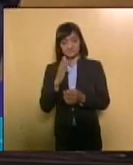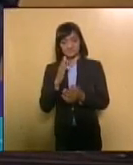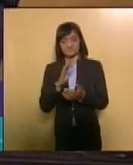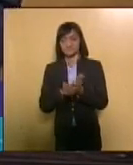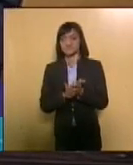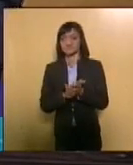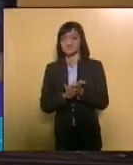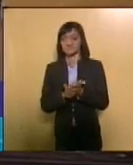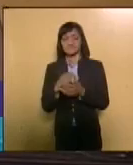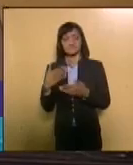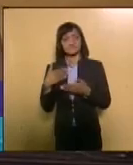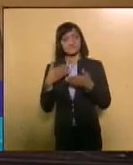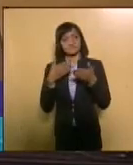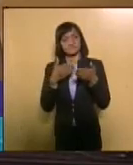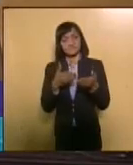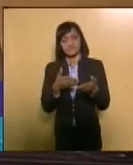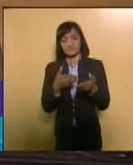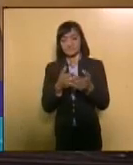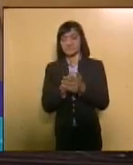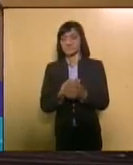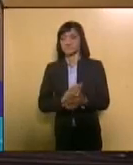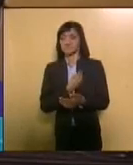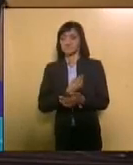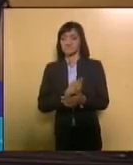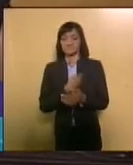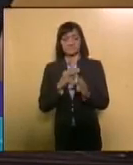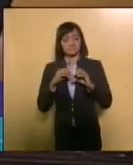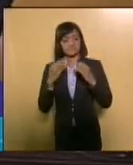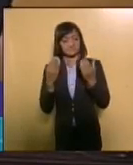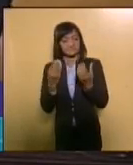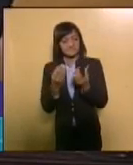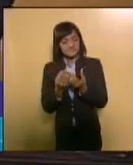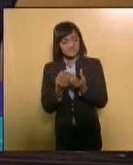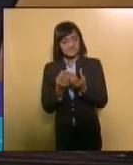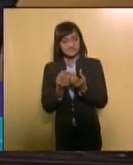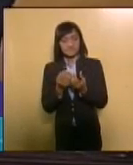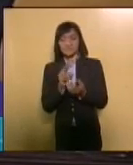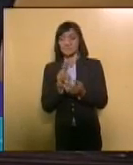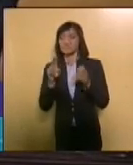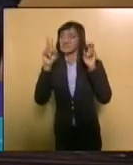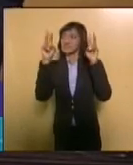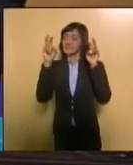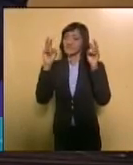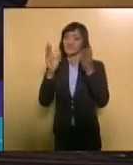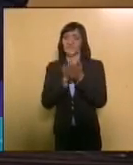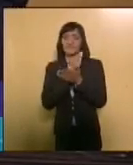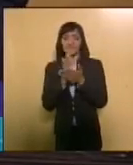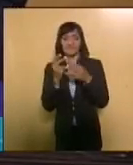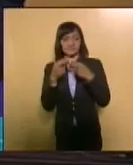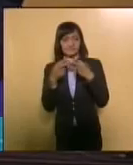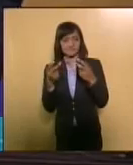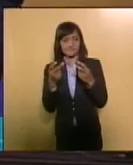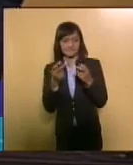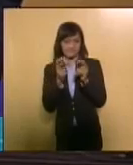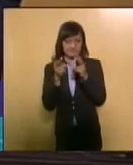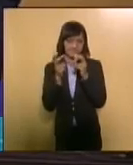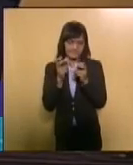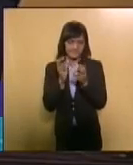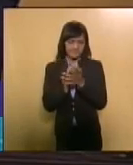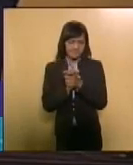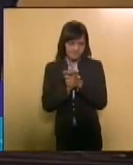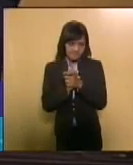indicado para estar naquela conferência e abordar um tema Mas algumas coisas me chamaram atenção entre